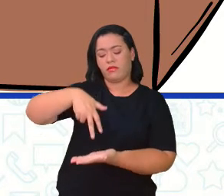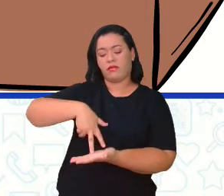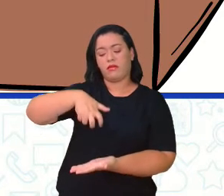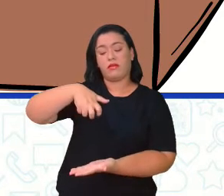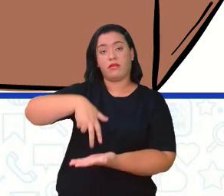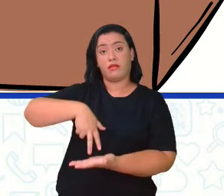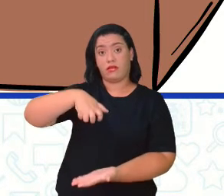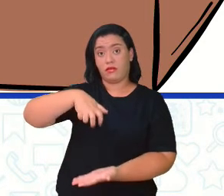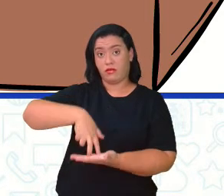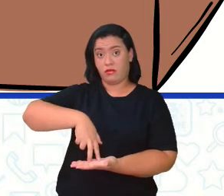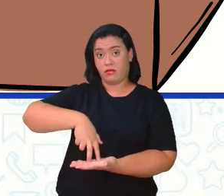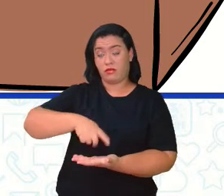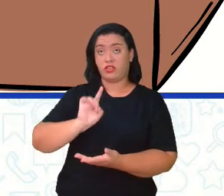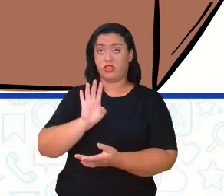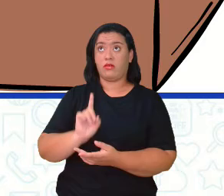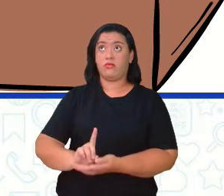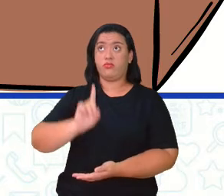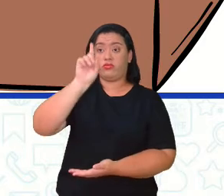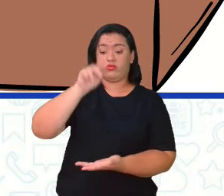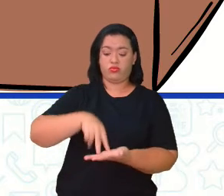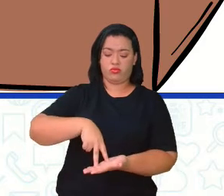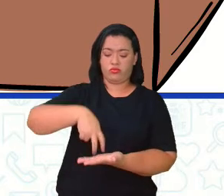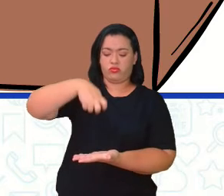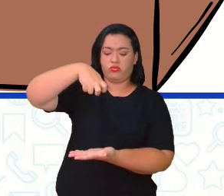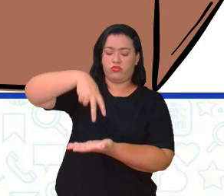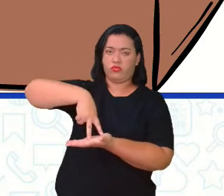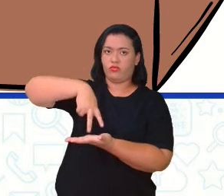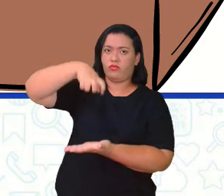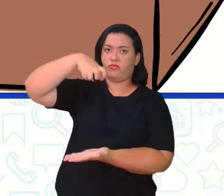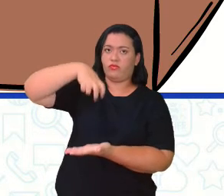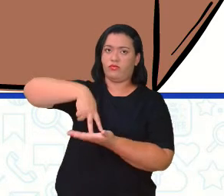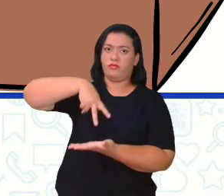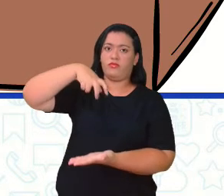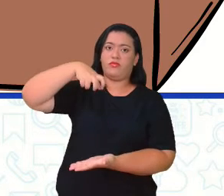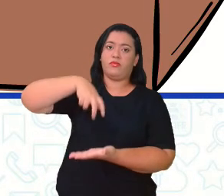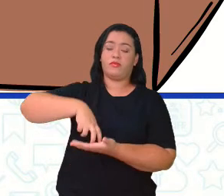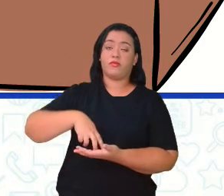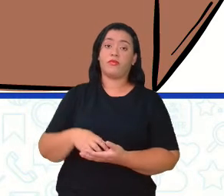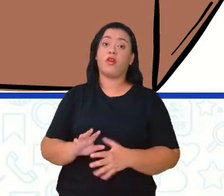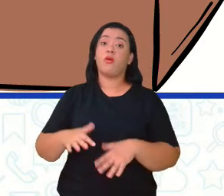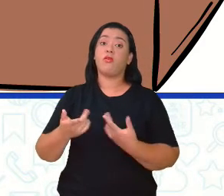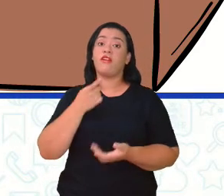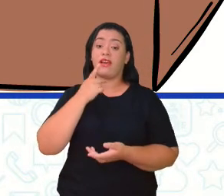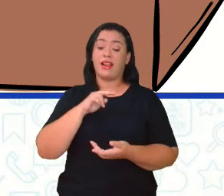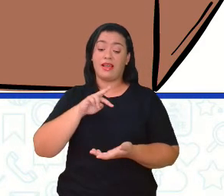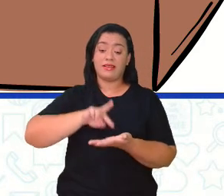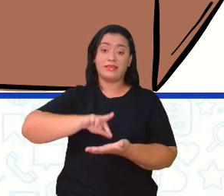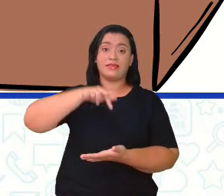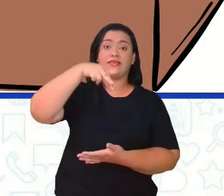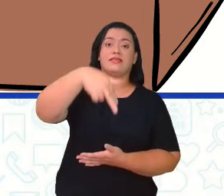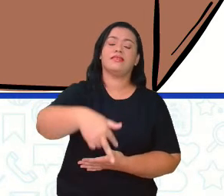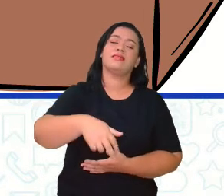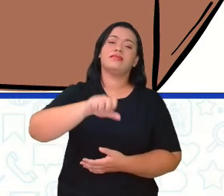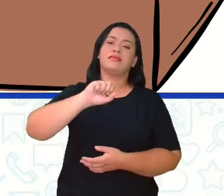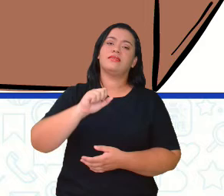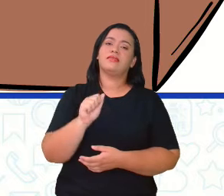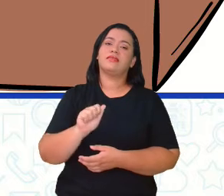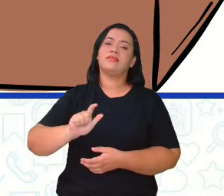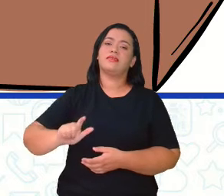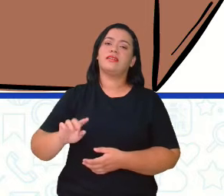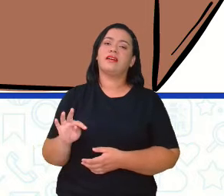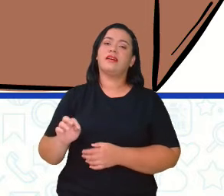pernas para ir para cima, né? Eu faço um movimento para cima. Quando eu falo de saltar, eu estou falando aí